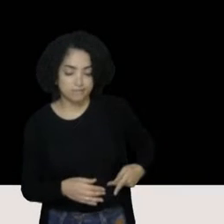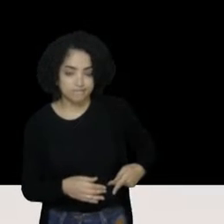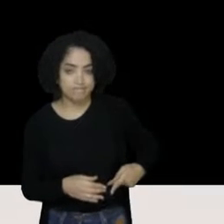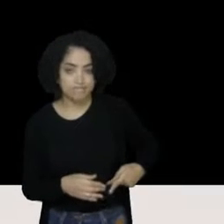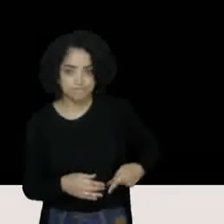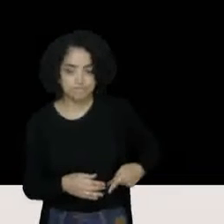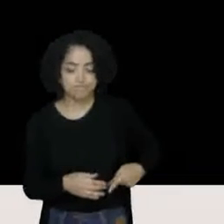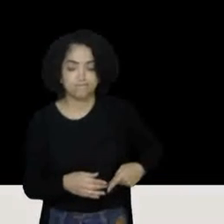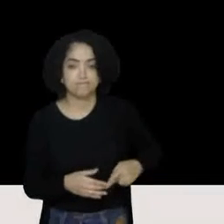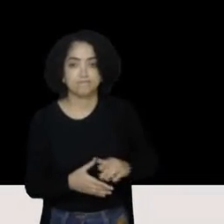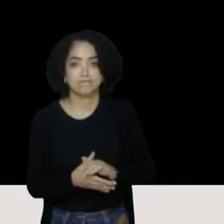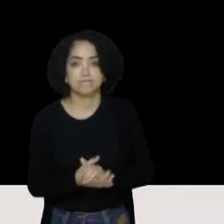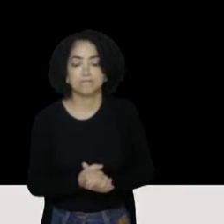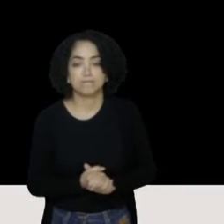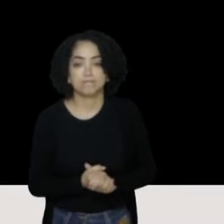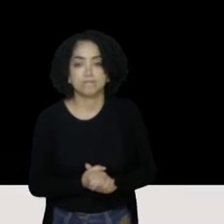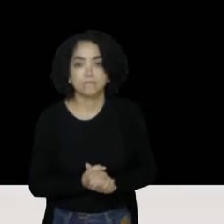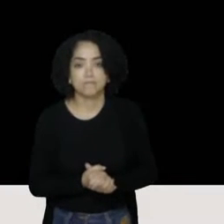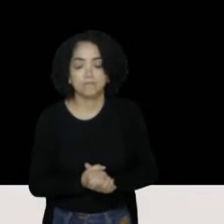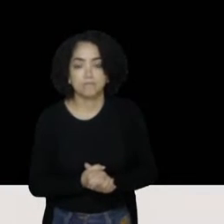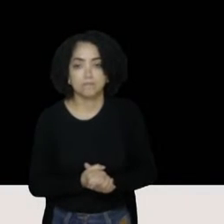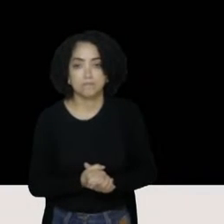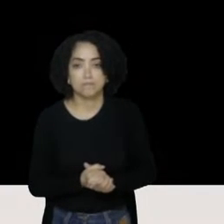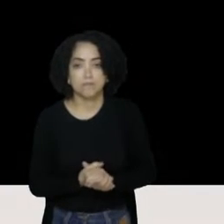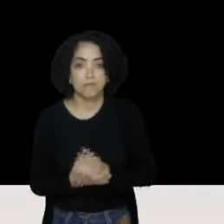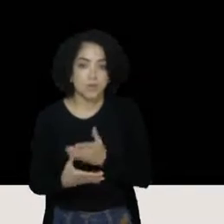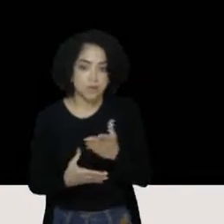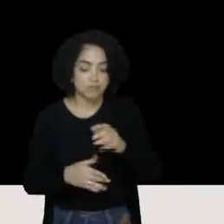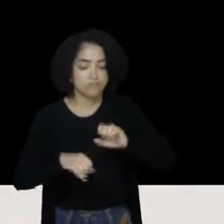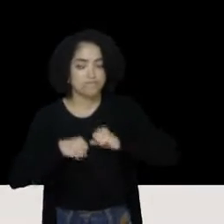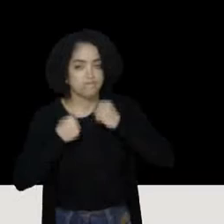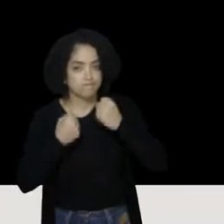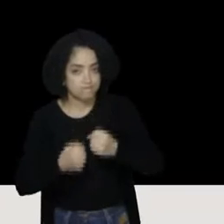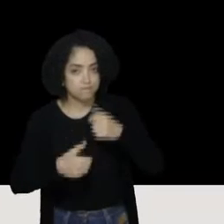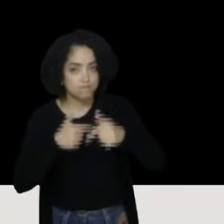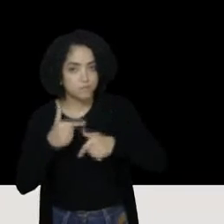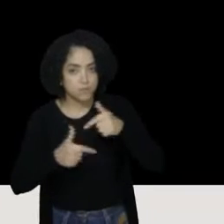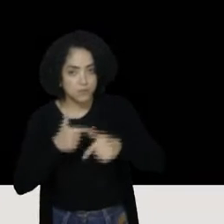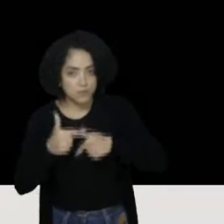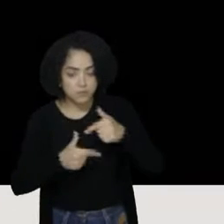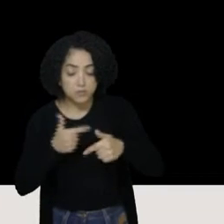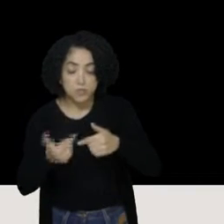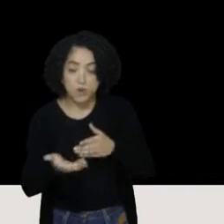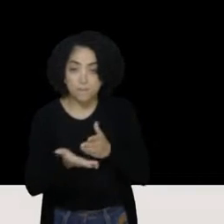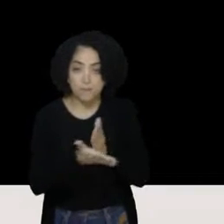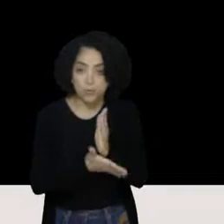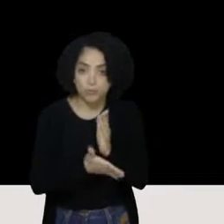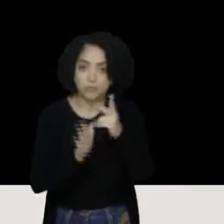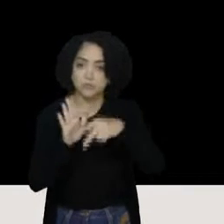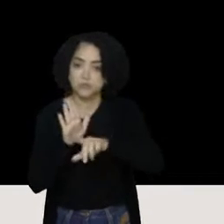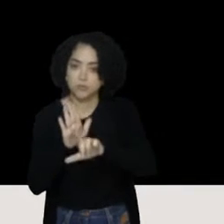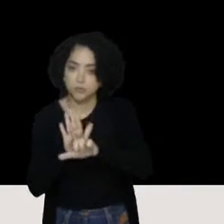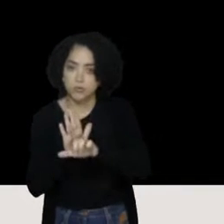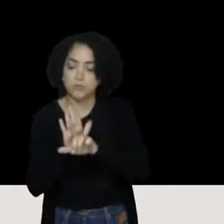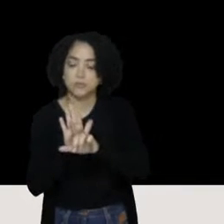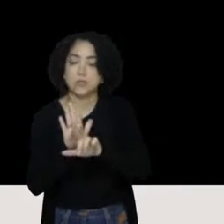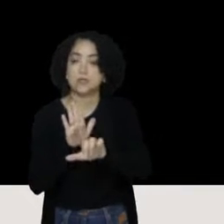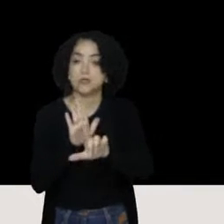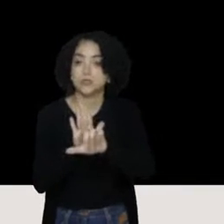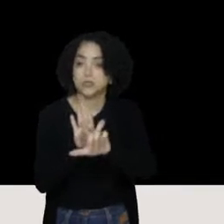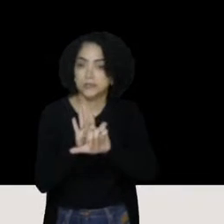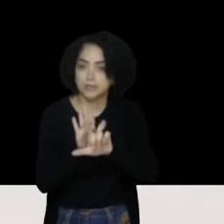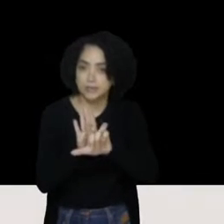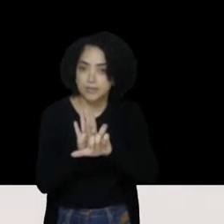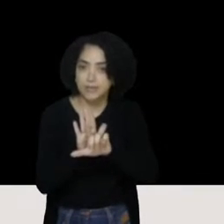demais autoridades para que não meçam esforço na elaboração e aprovação de projetos de lei que tenha